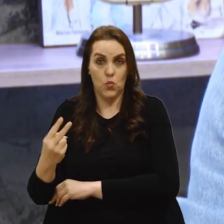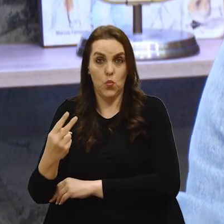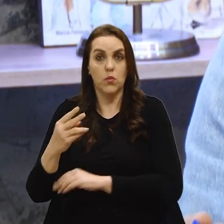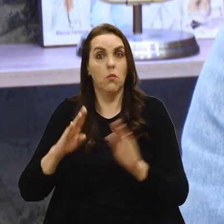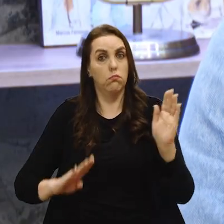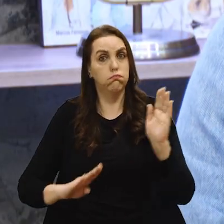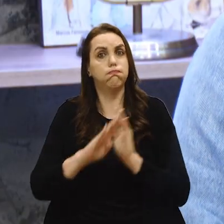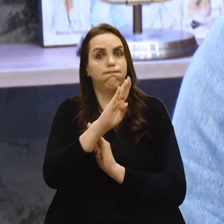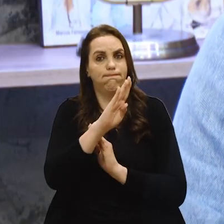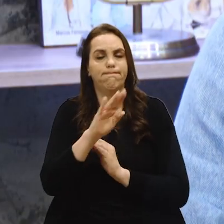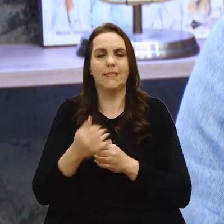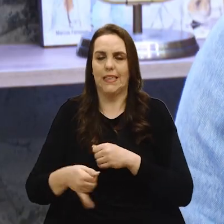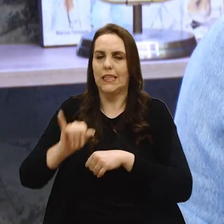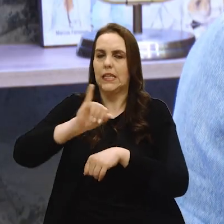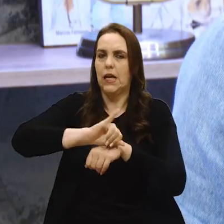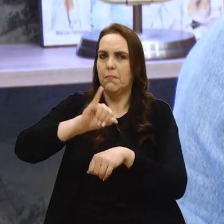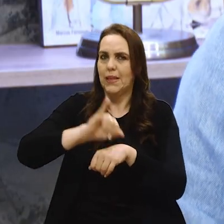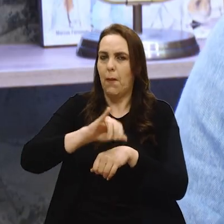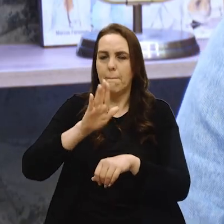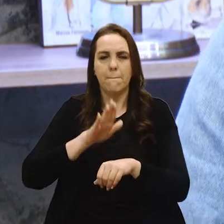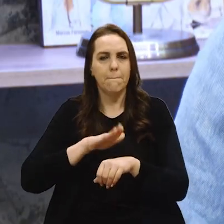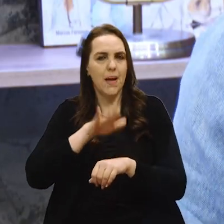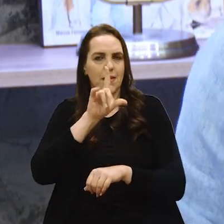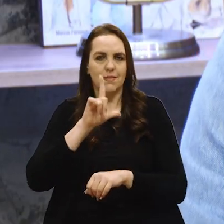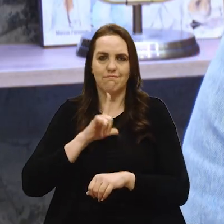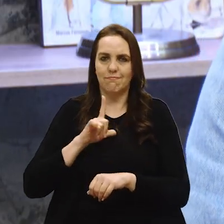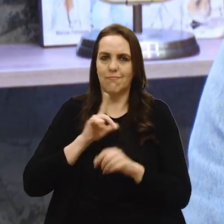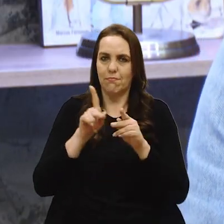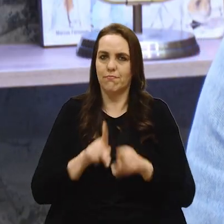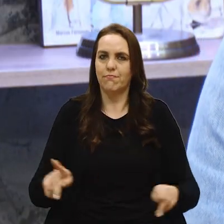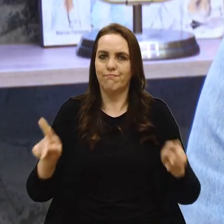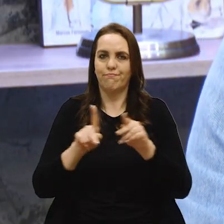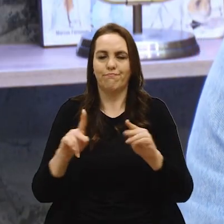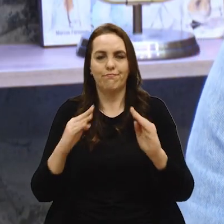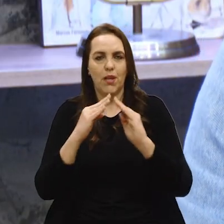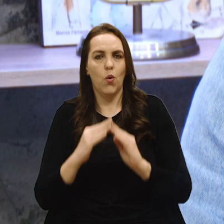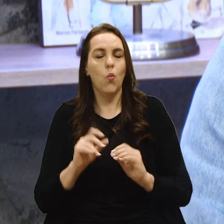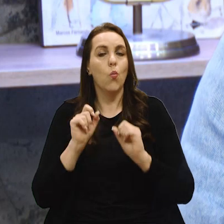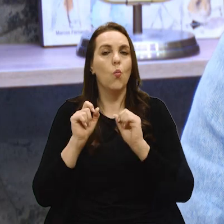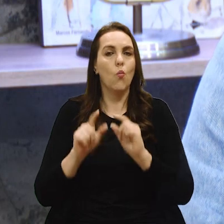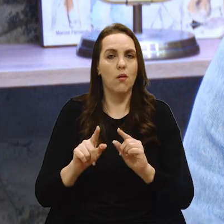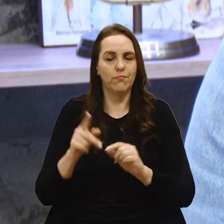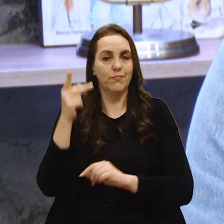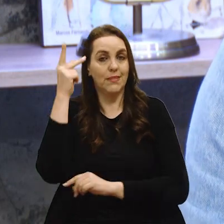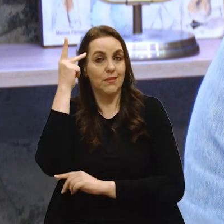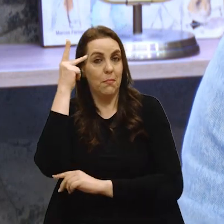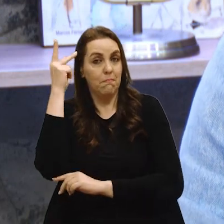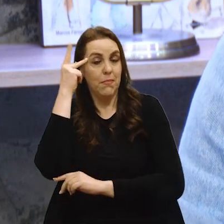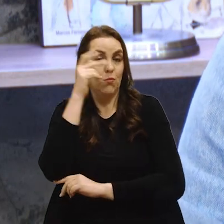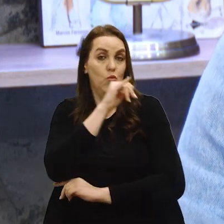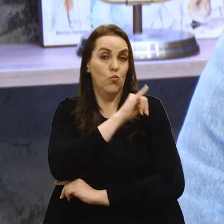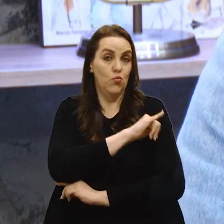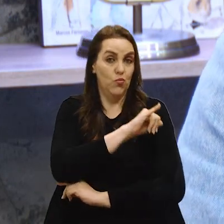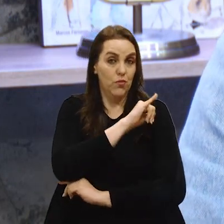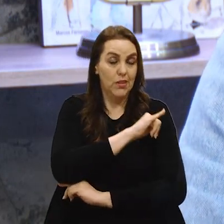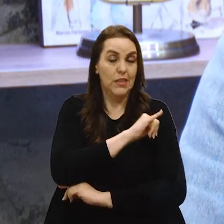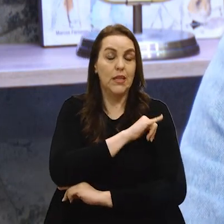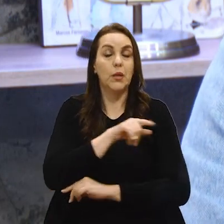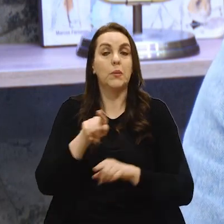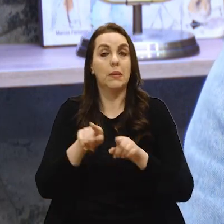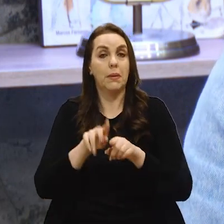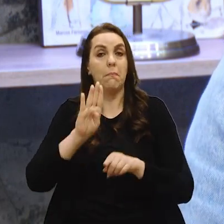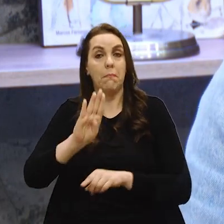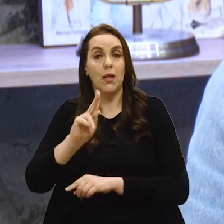365.822. E as capitais que lideram o ranking que mais tem população em situação de rua é a cidade de São Paulo, Rio de